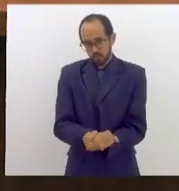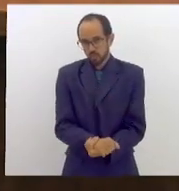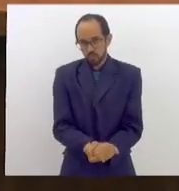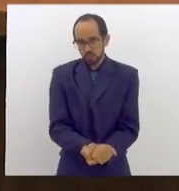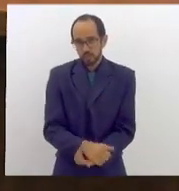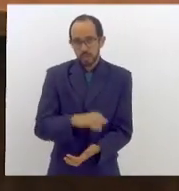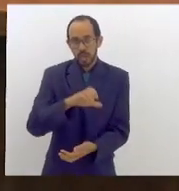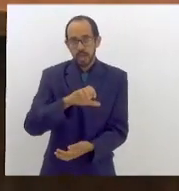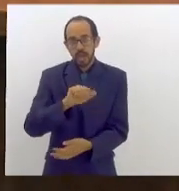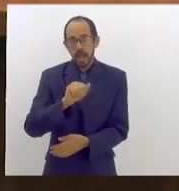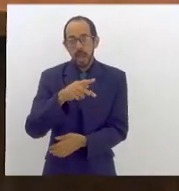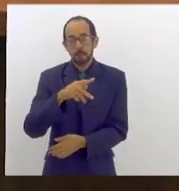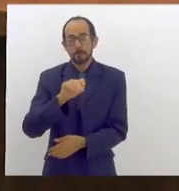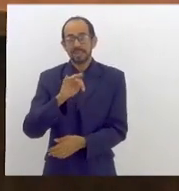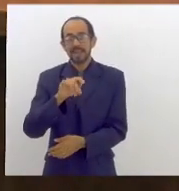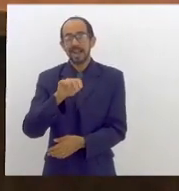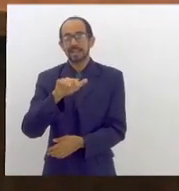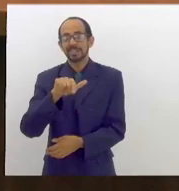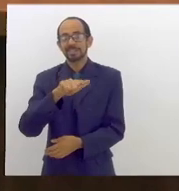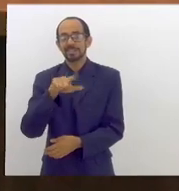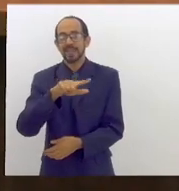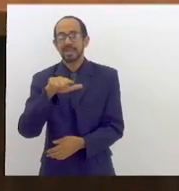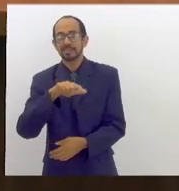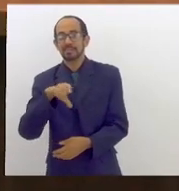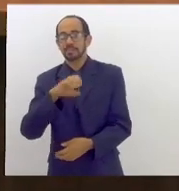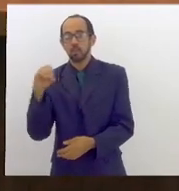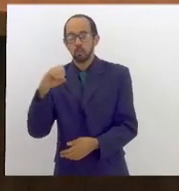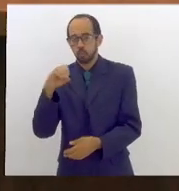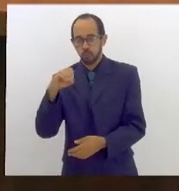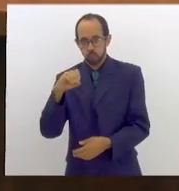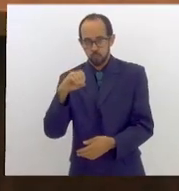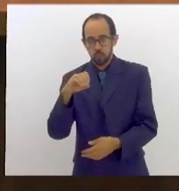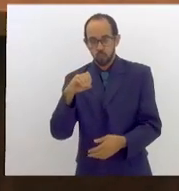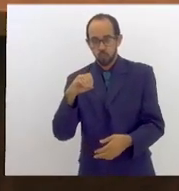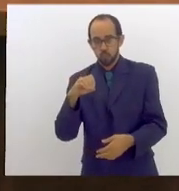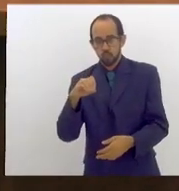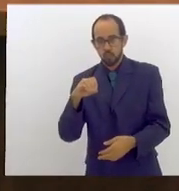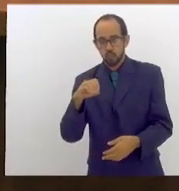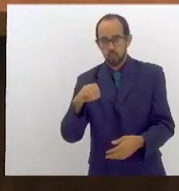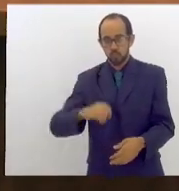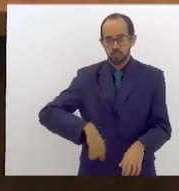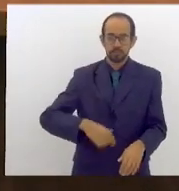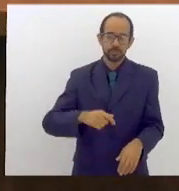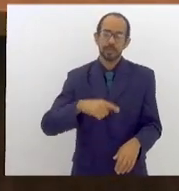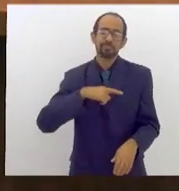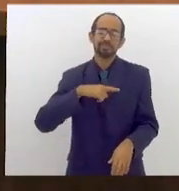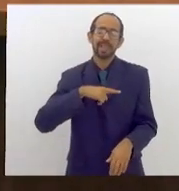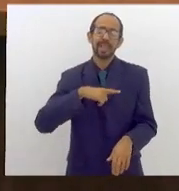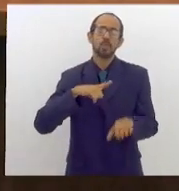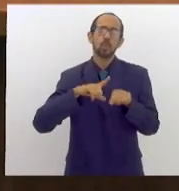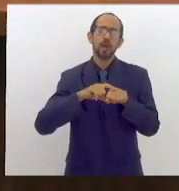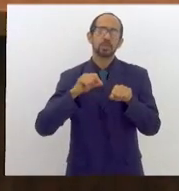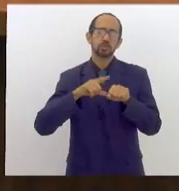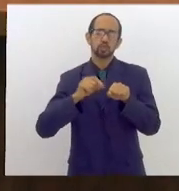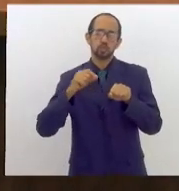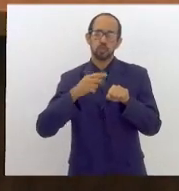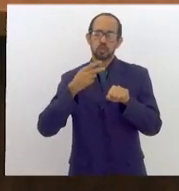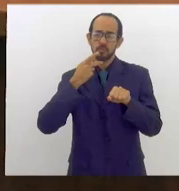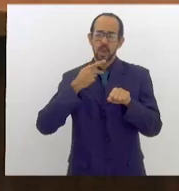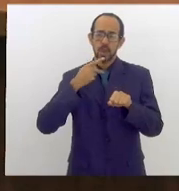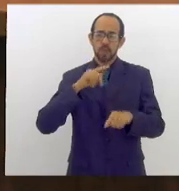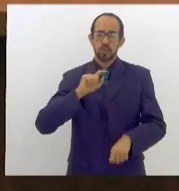e um dos artigos diz que o deputado